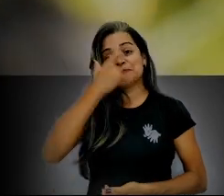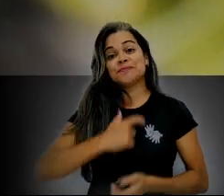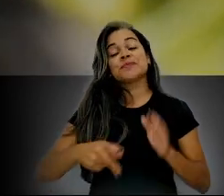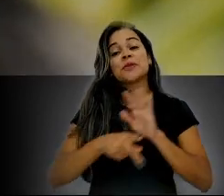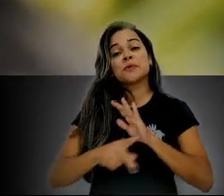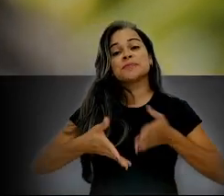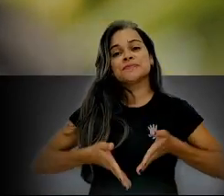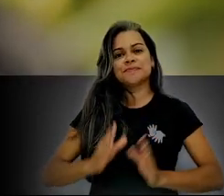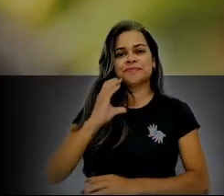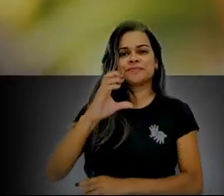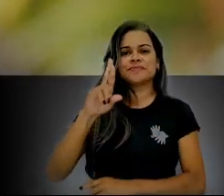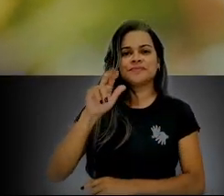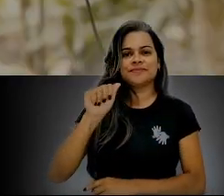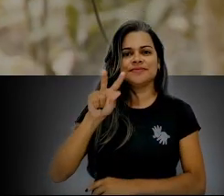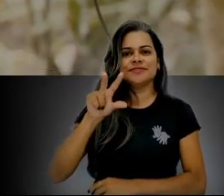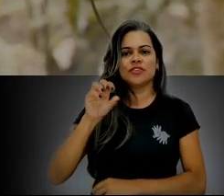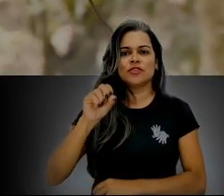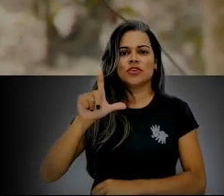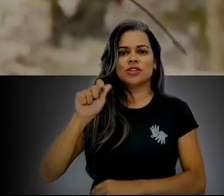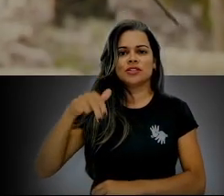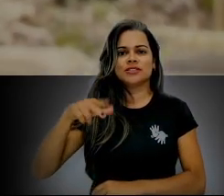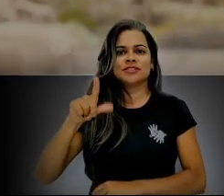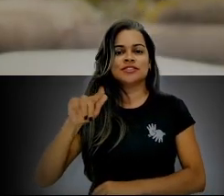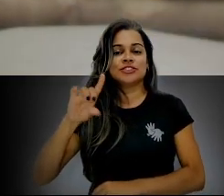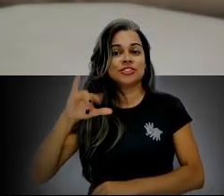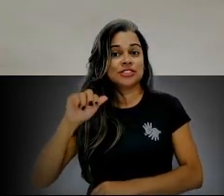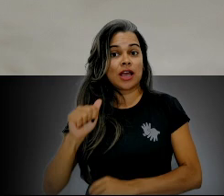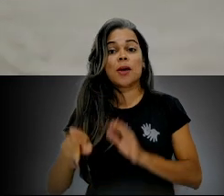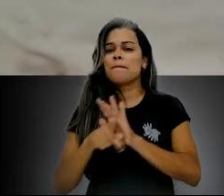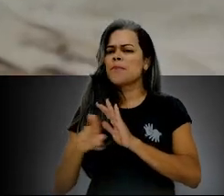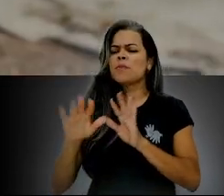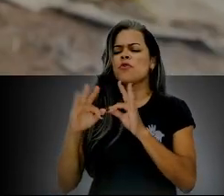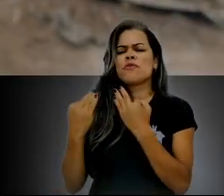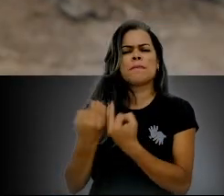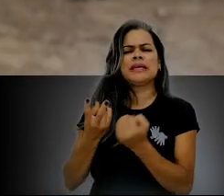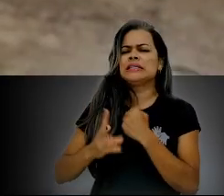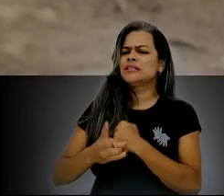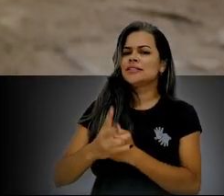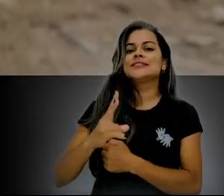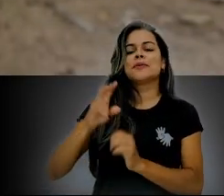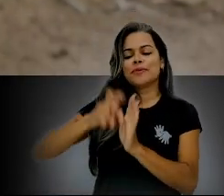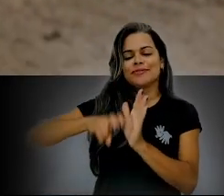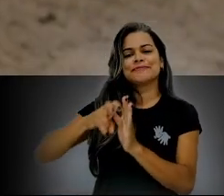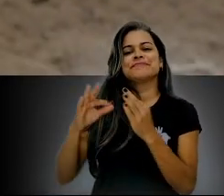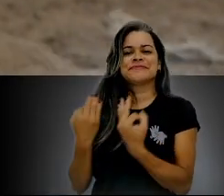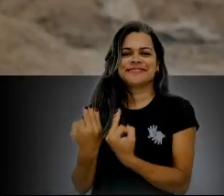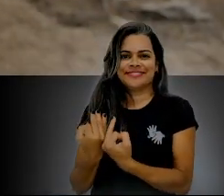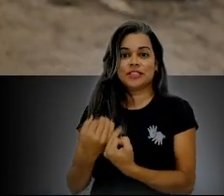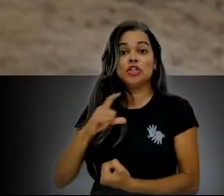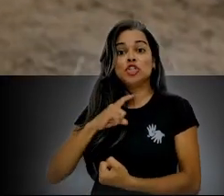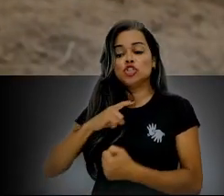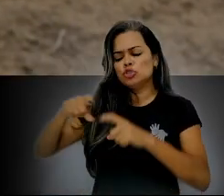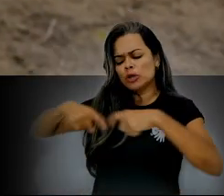Olá eu sou natural de Cravolândia e eu e meus familiares né Sempre fomos agricultores familiares e lá nós temos